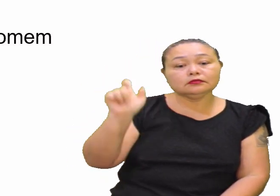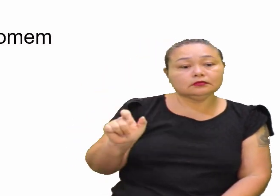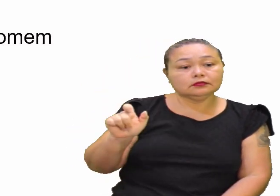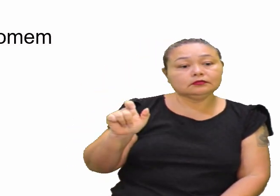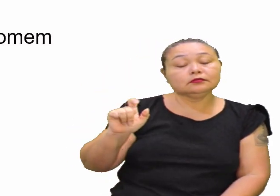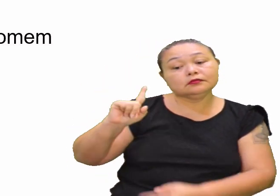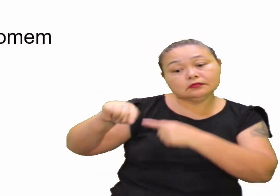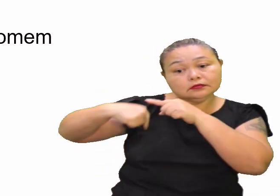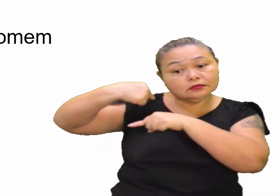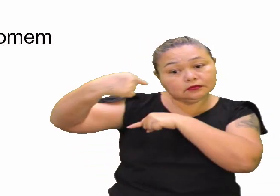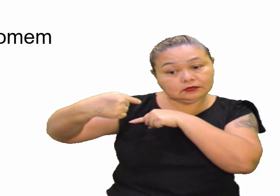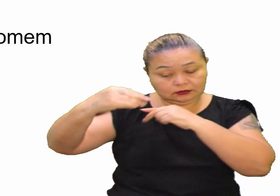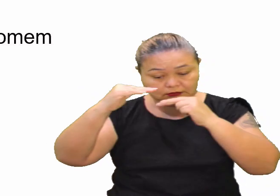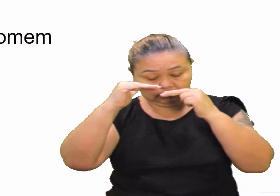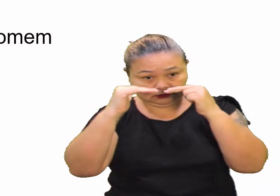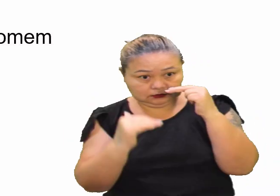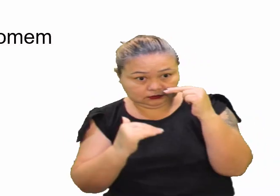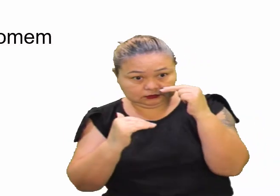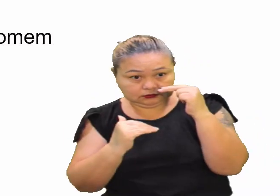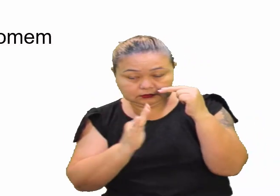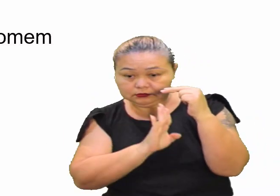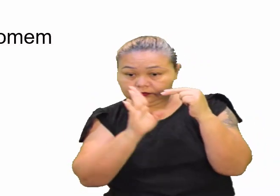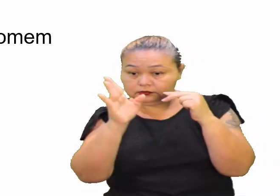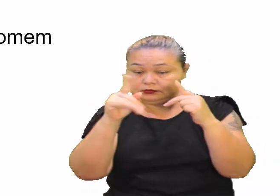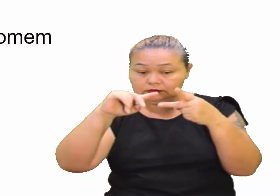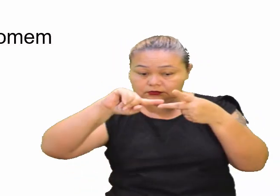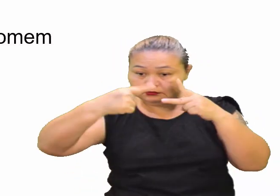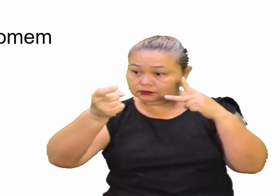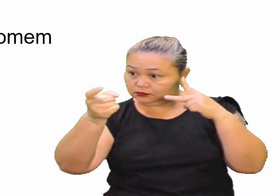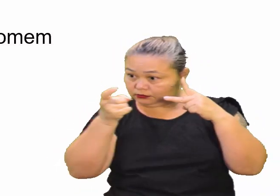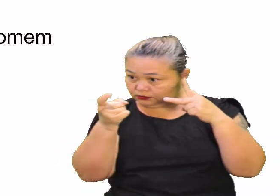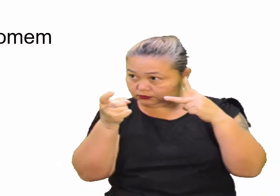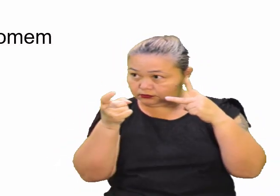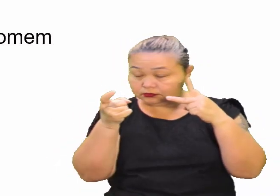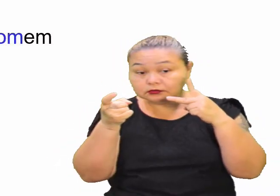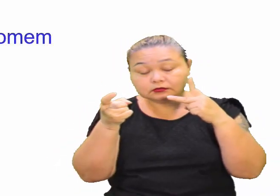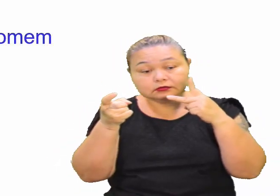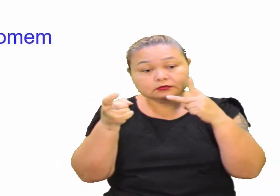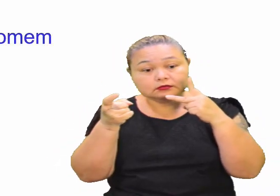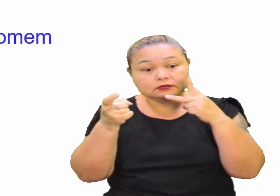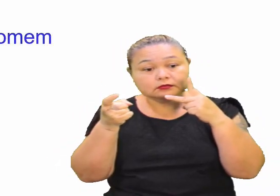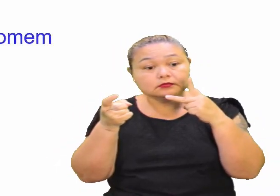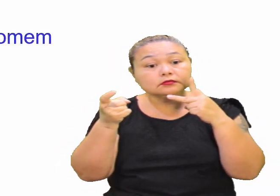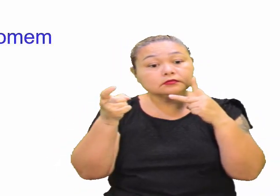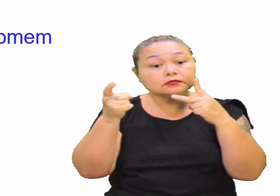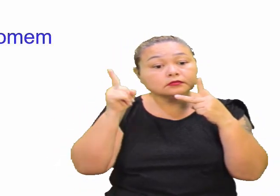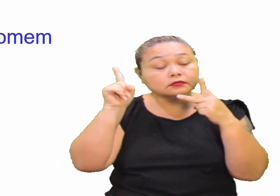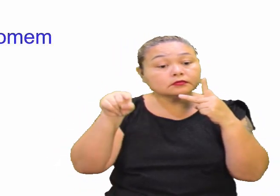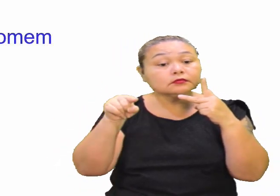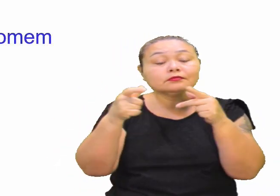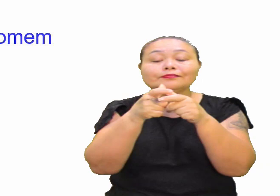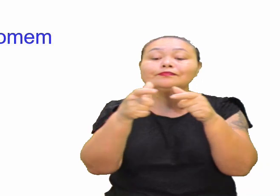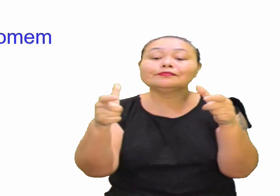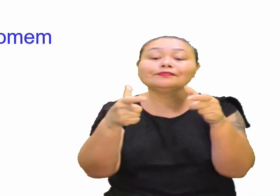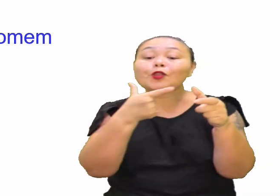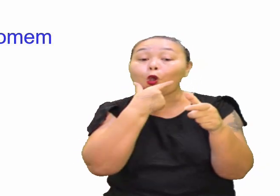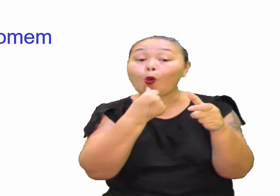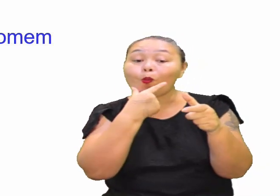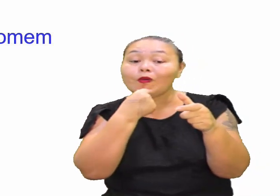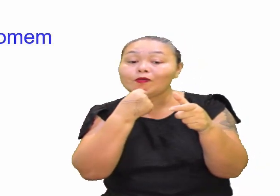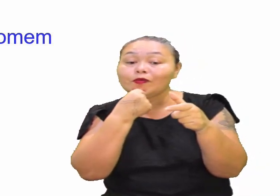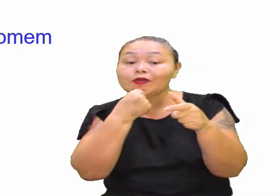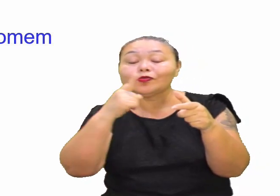é heterozigoto? O 7. Então, está errado a alternativa B. Então, a única alternativa que contempla é a